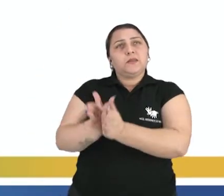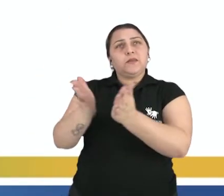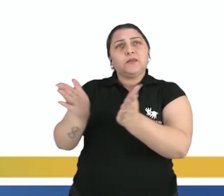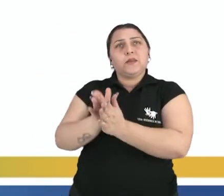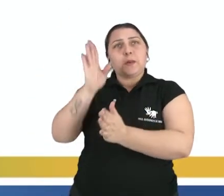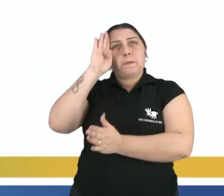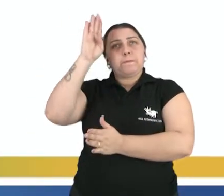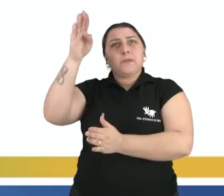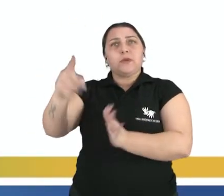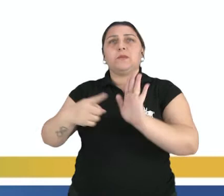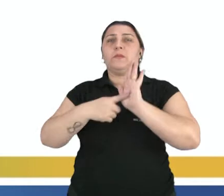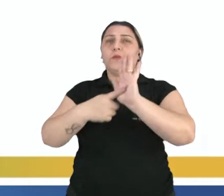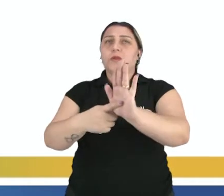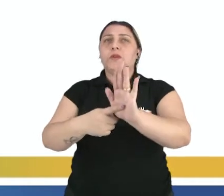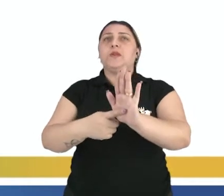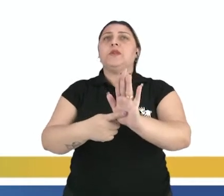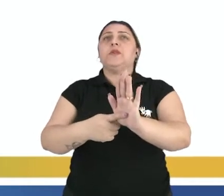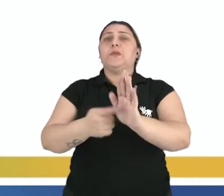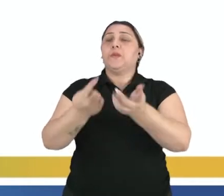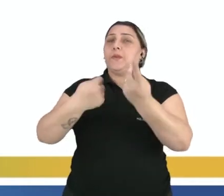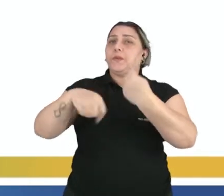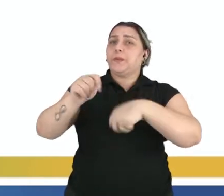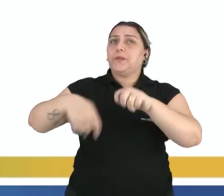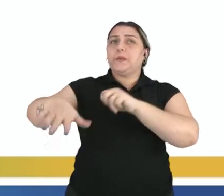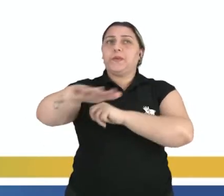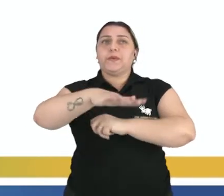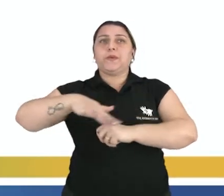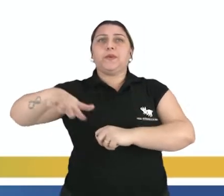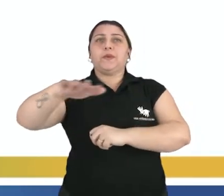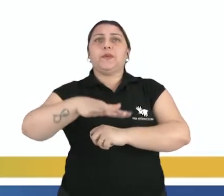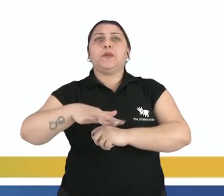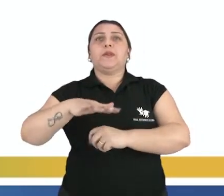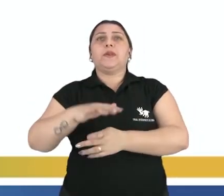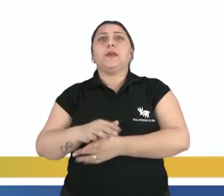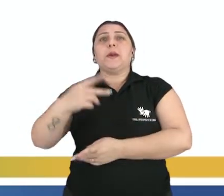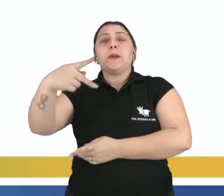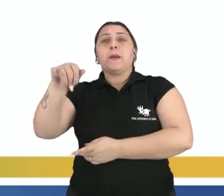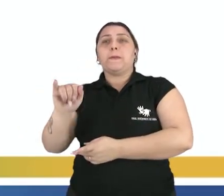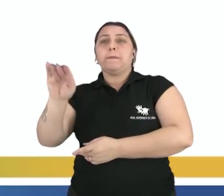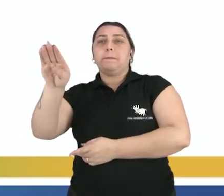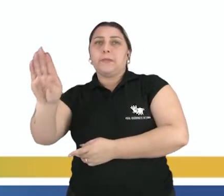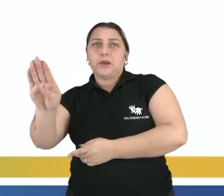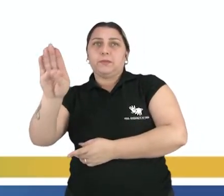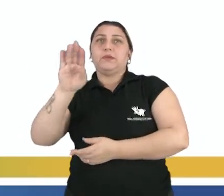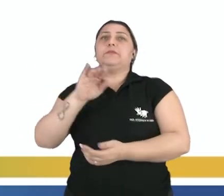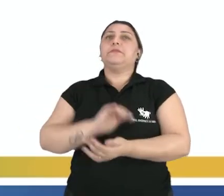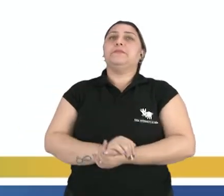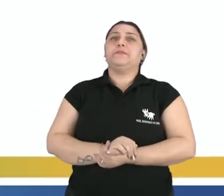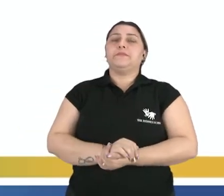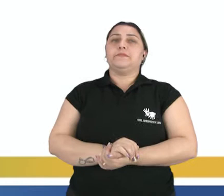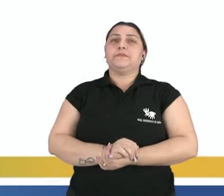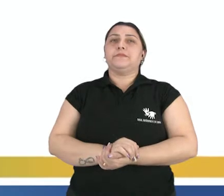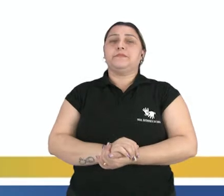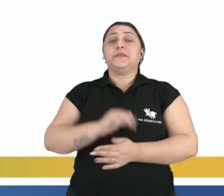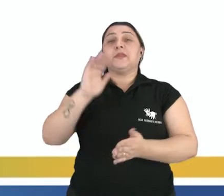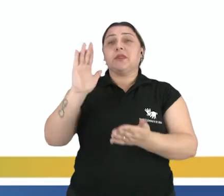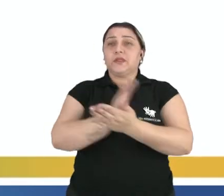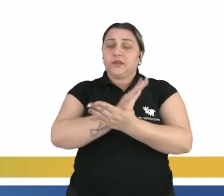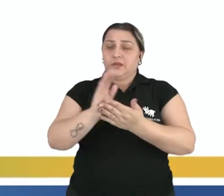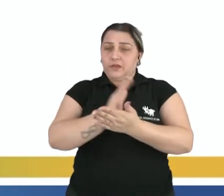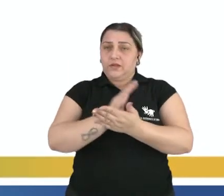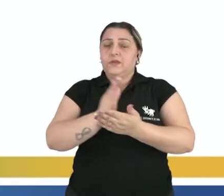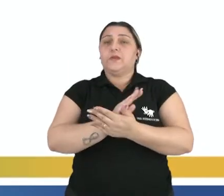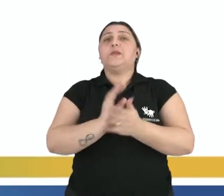gente vai analisar a questão da pobreza, para saber como está essa situação de um modo geral, são analisados